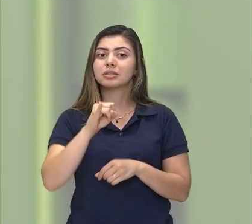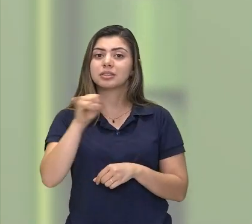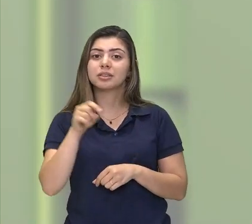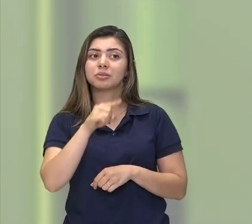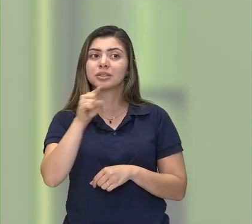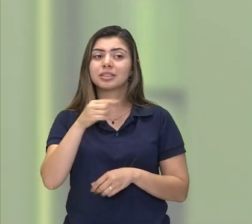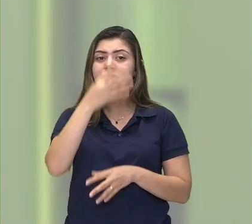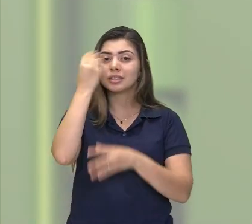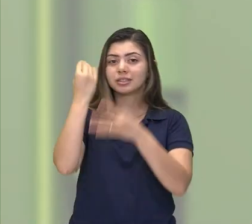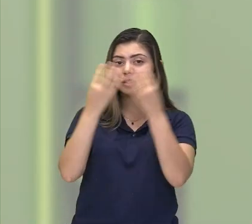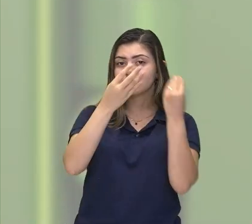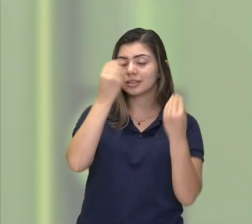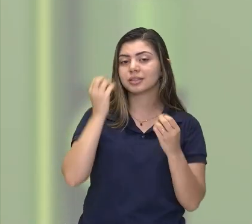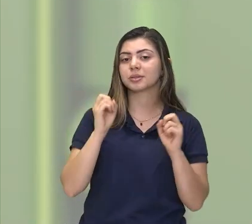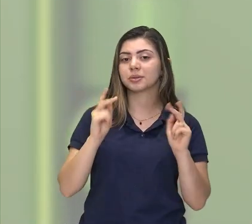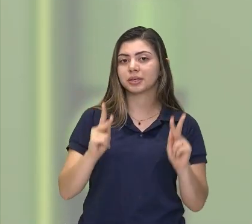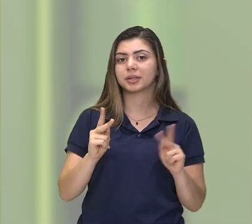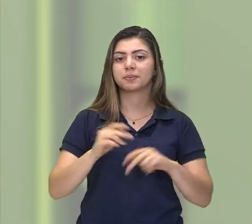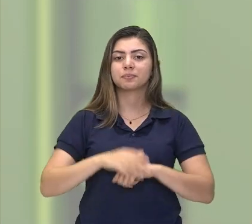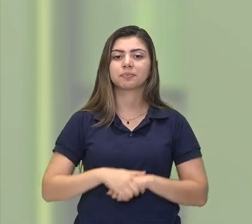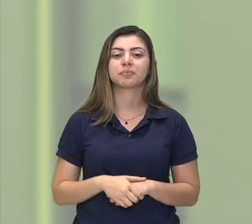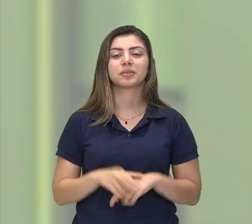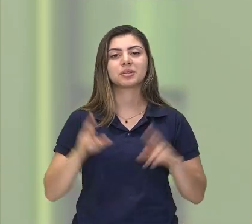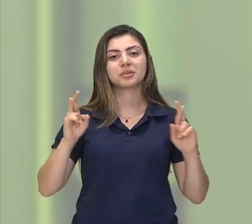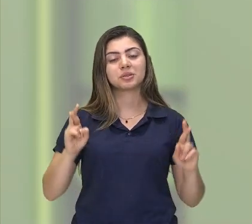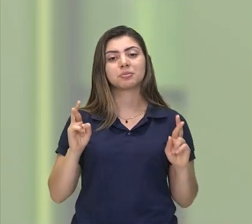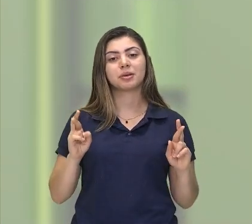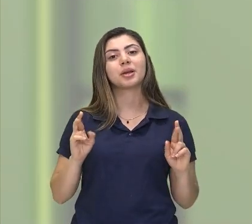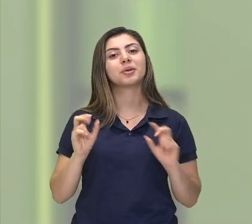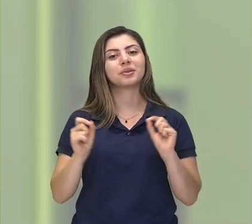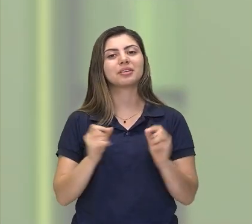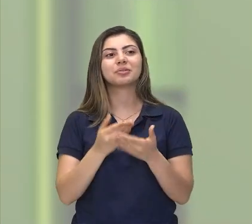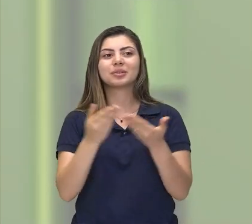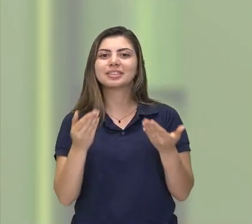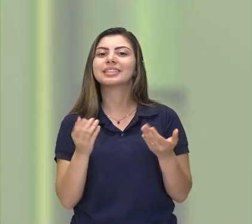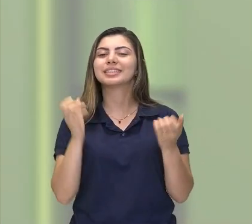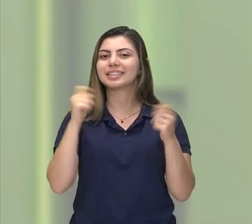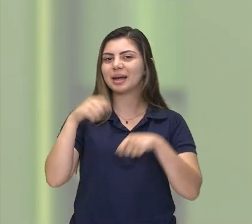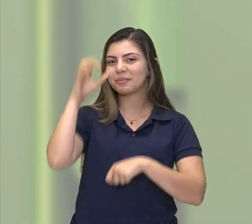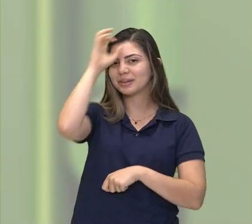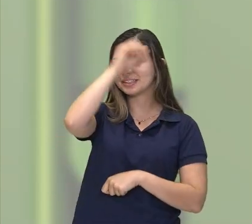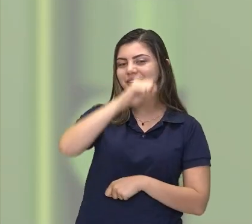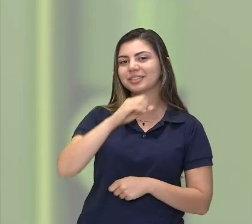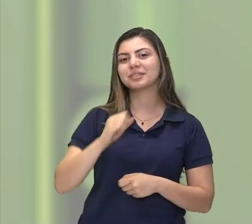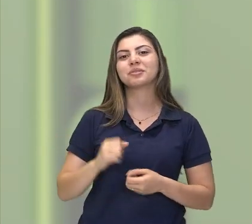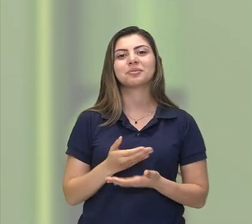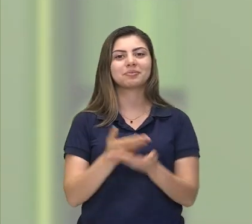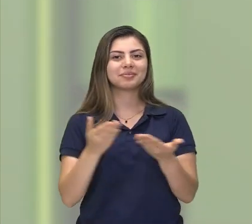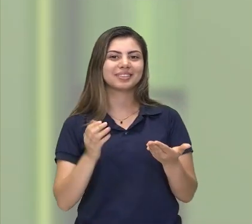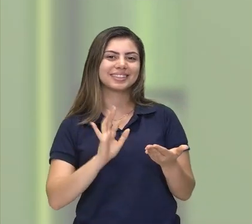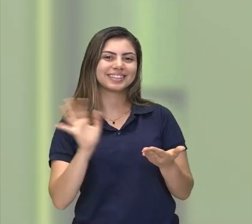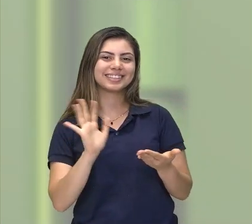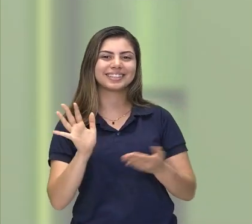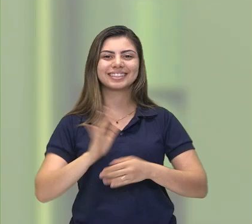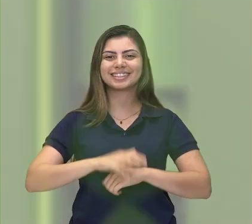lembrado de algumas informações, tá bom? Então espero que não tenha ficado dúvidas. Fique com Deus e até a